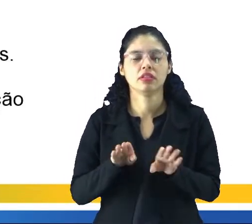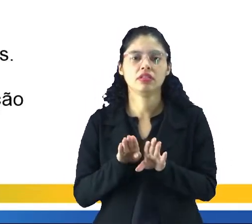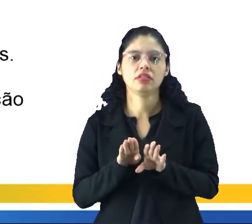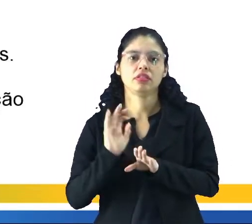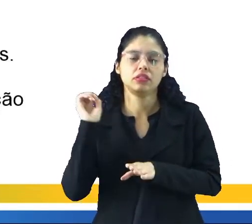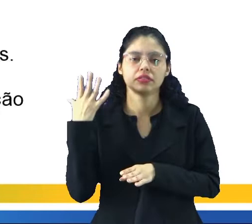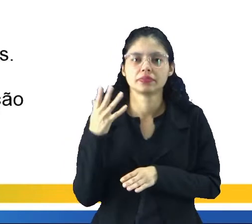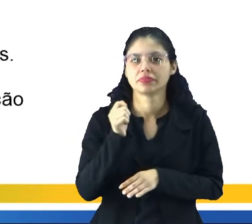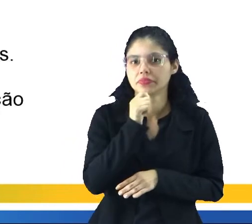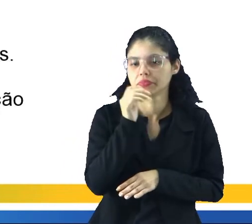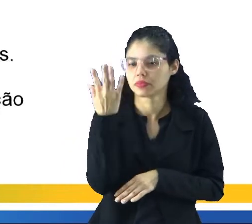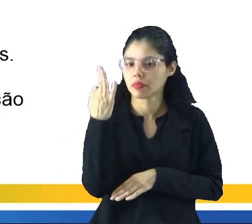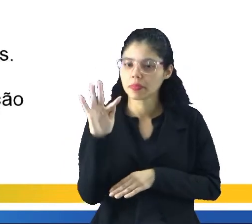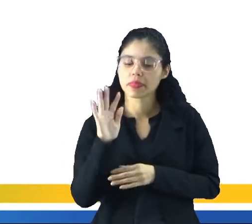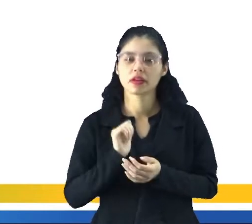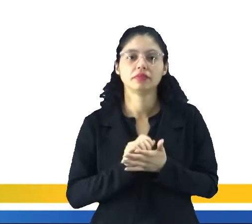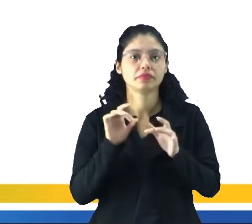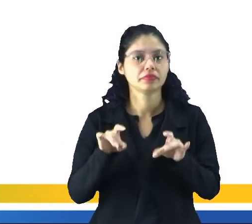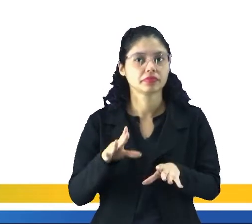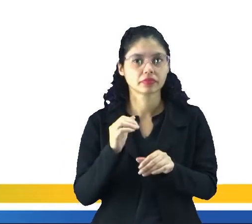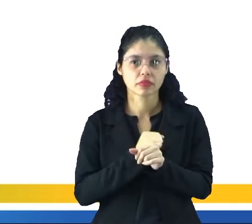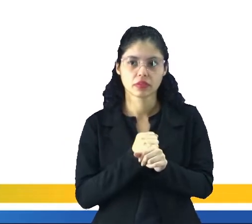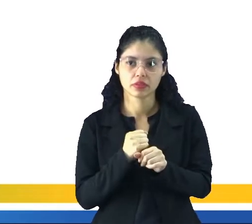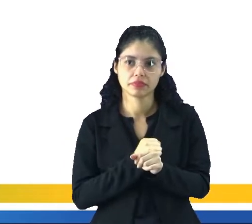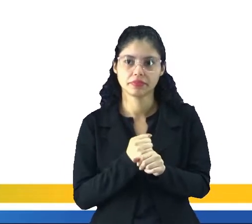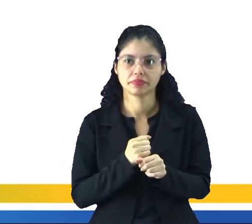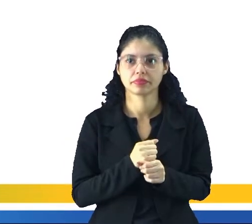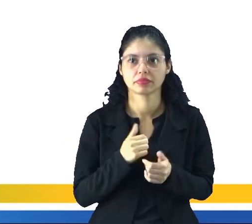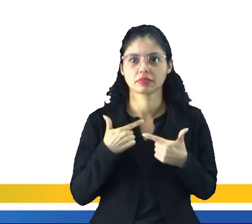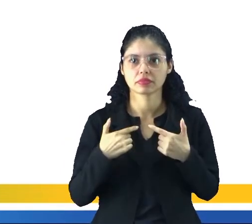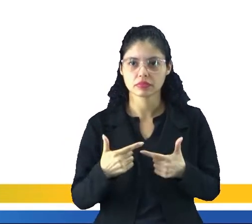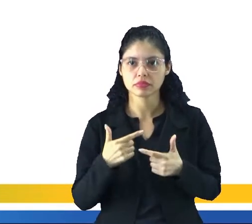pela França, pelos últimos anos de guerra aí.